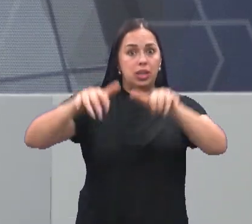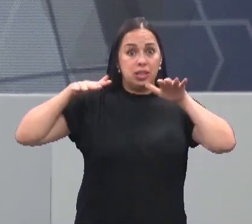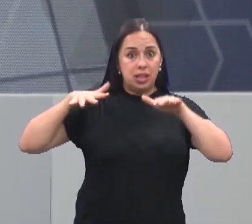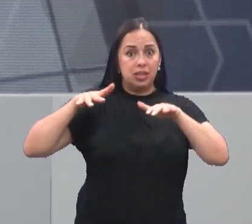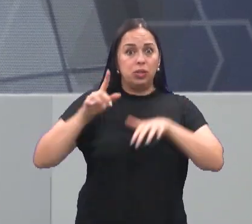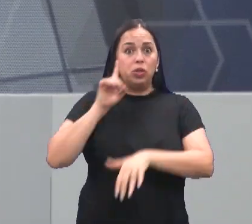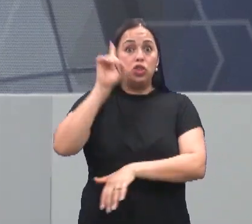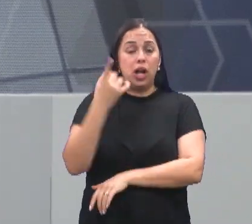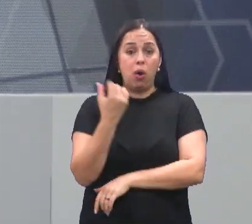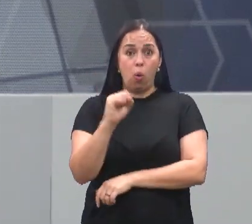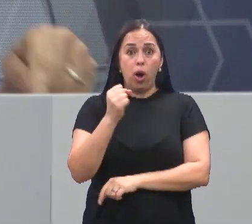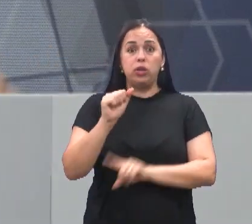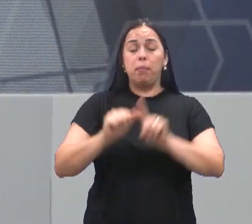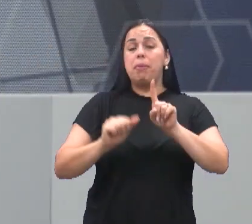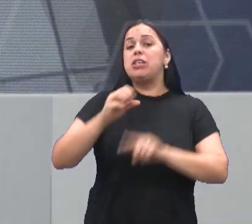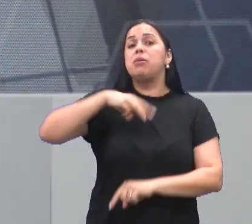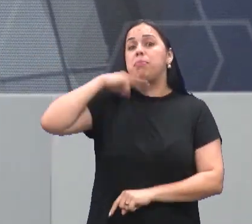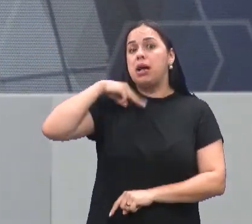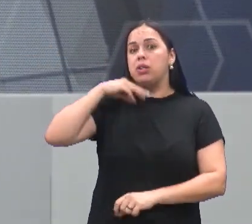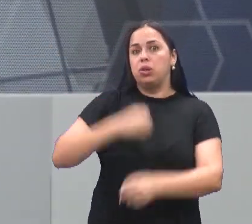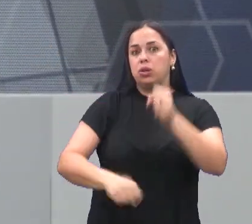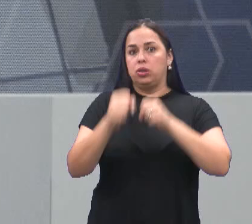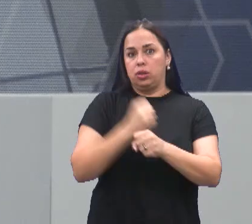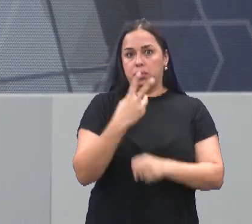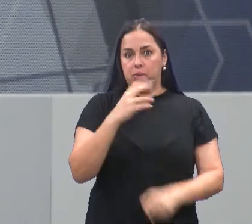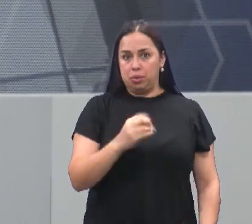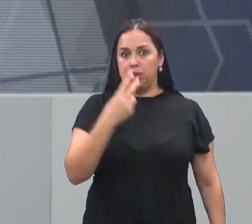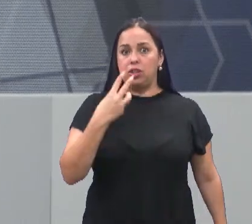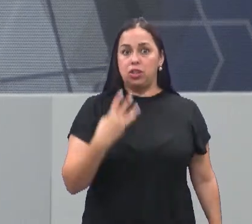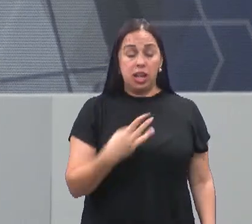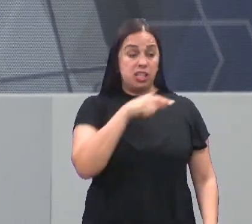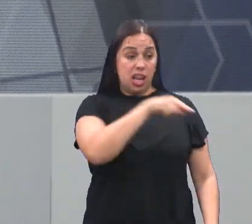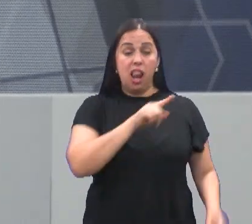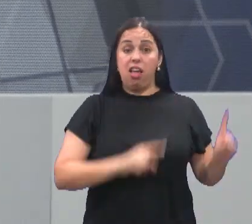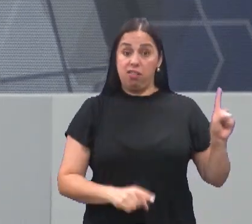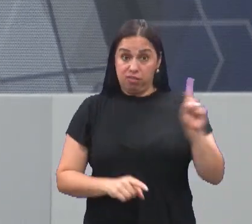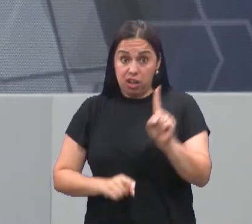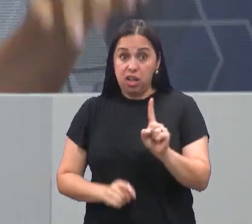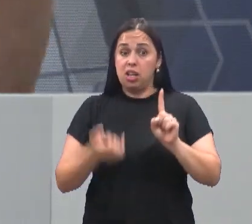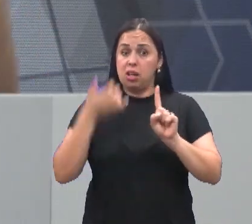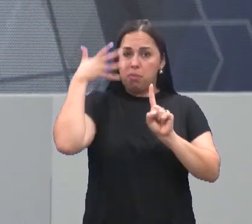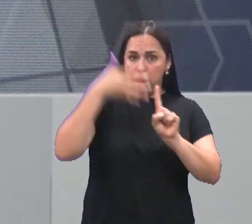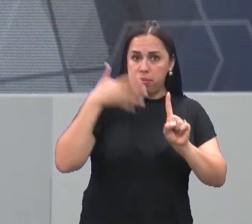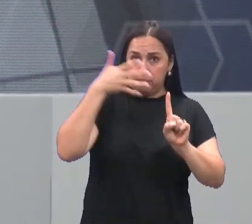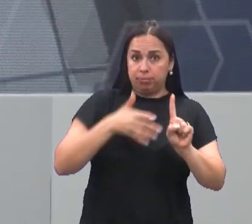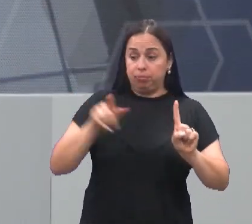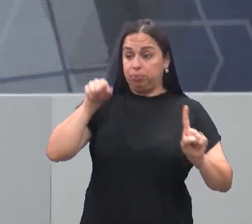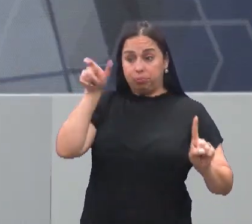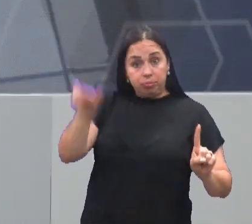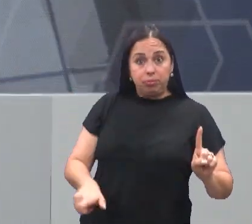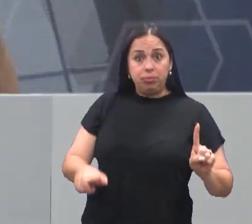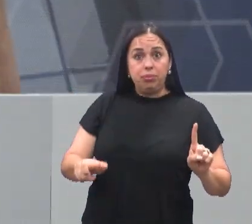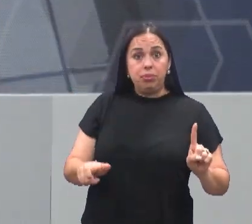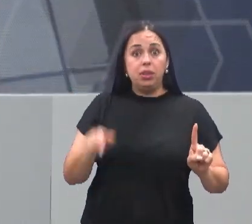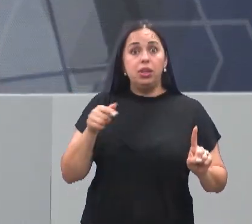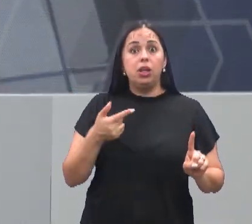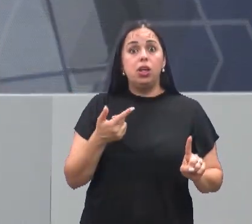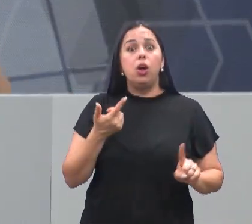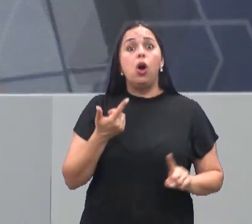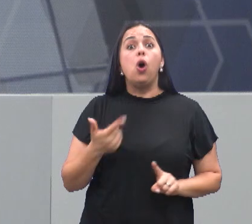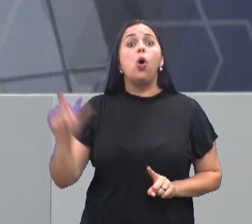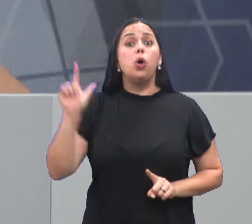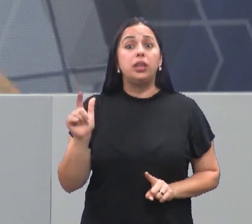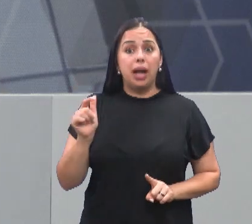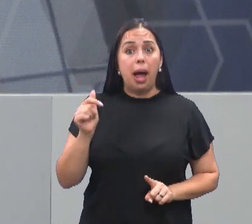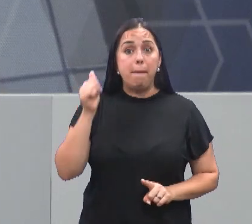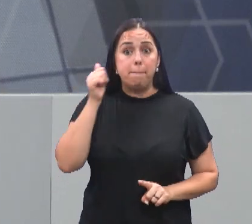2023, o senhor Rodolfo falou aqui. A Priscila, uma outra mãe que teve a